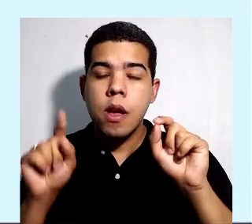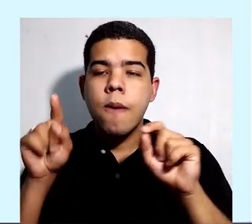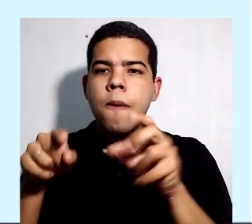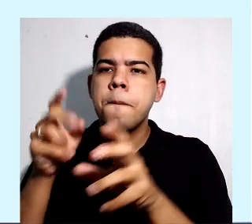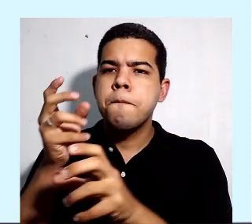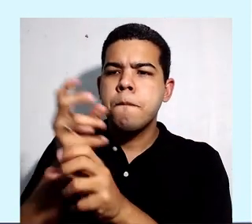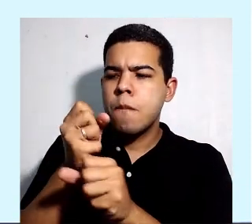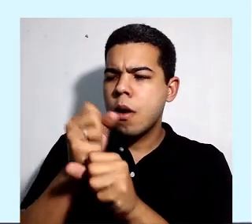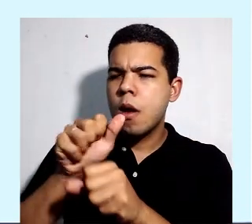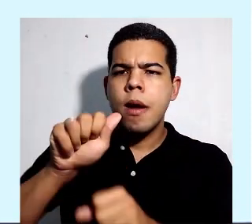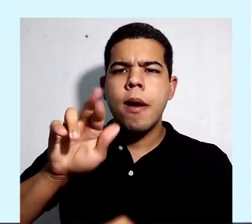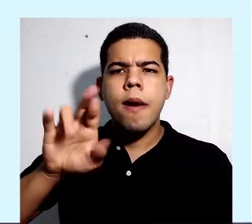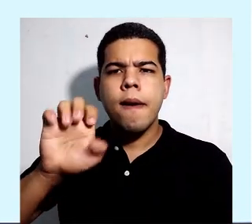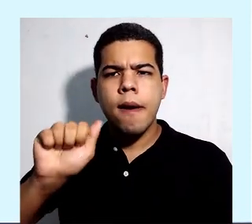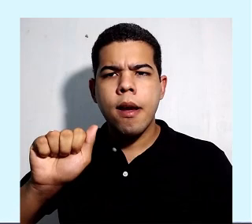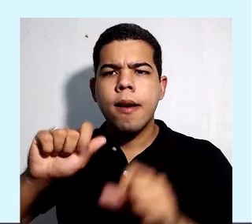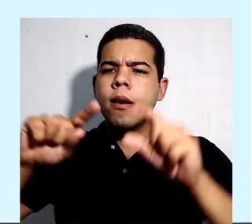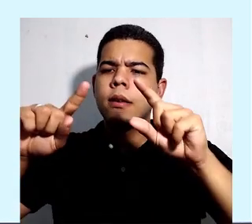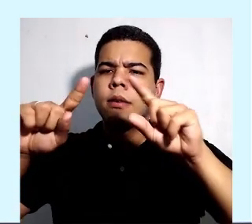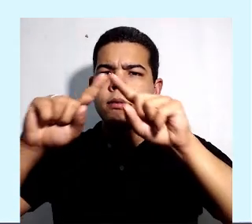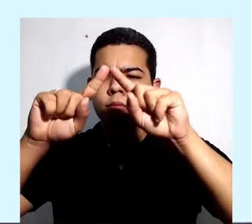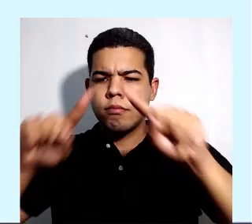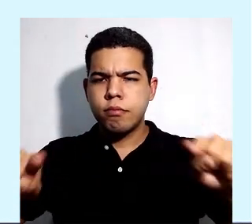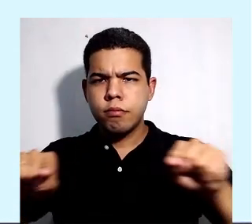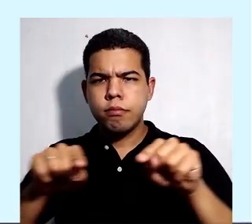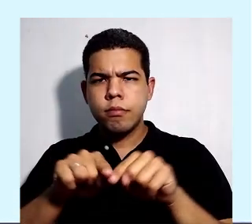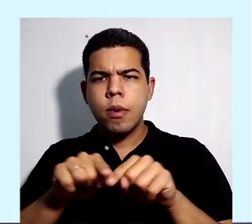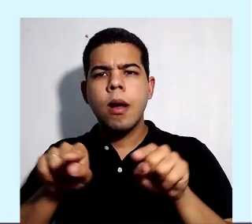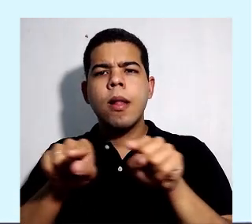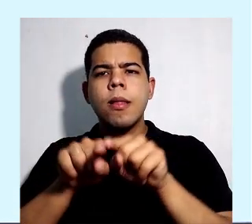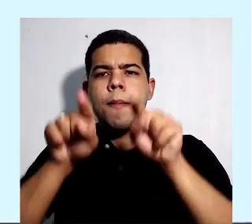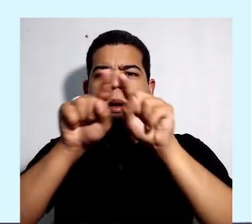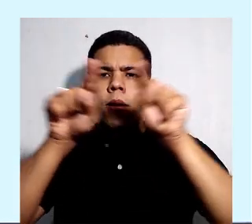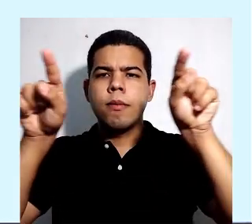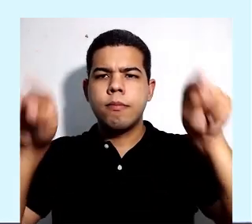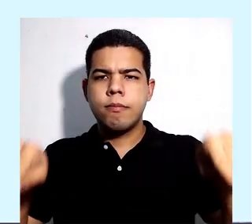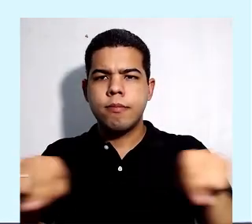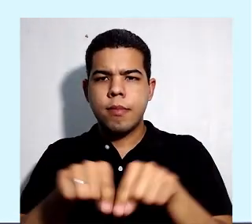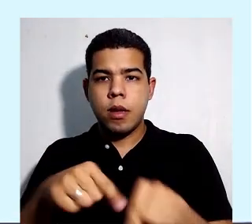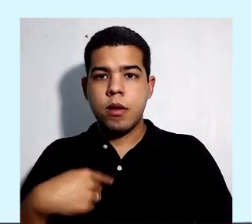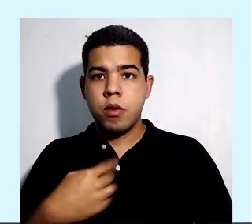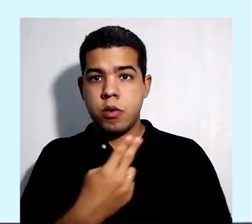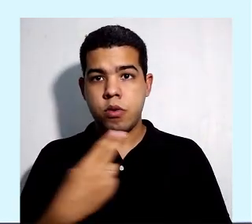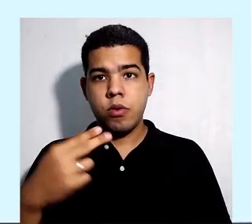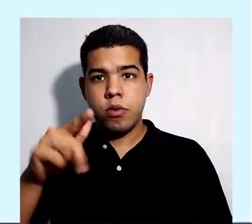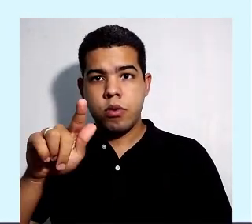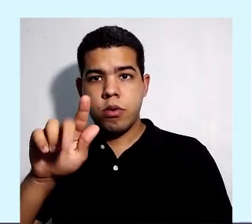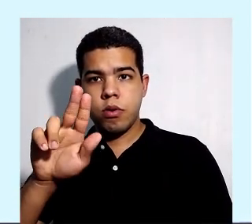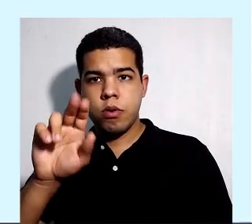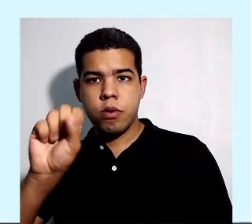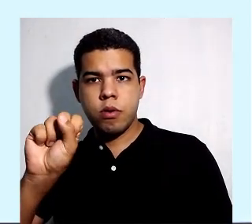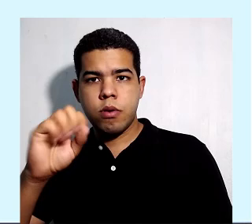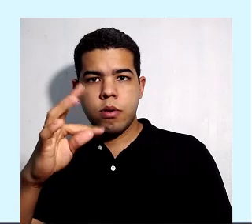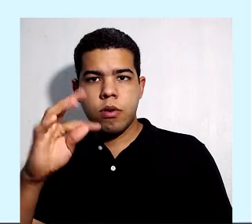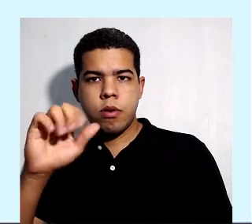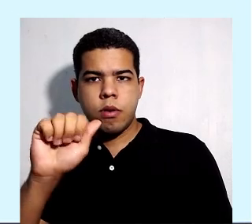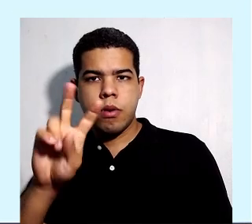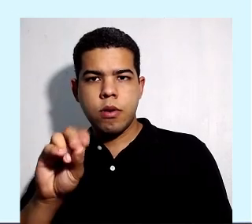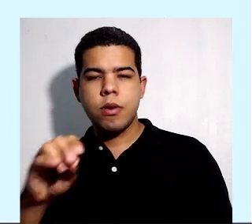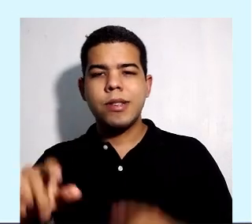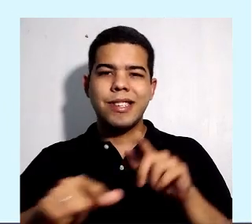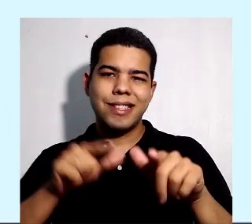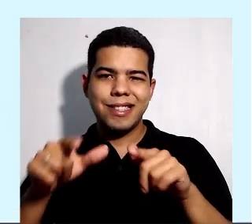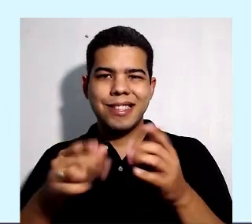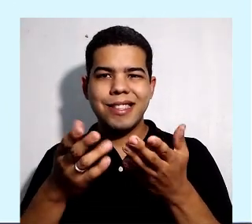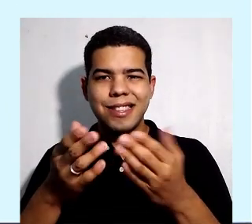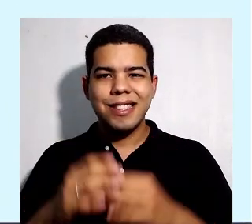é cálculo de área de triângulo e quadriláteros. Eu sou o professor Gustavo Lima, estou aqui para trabalhar com você.